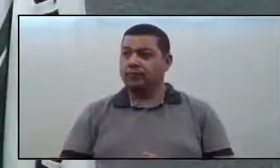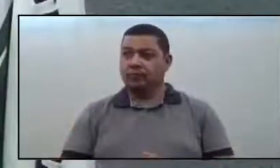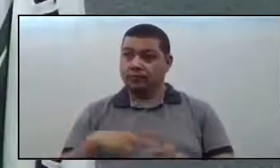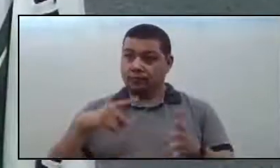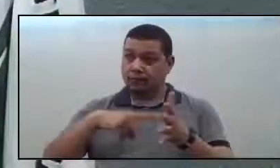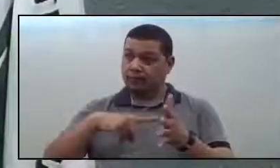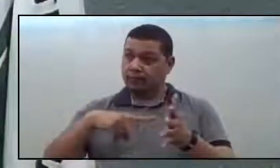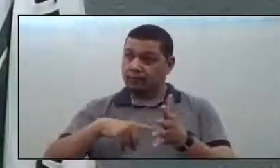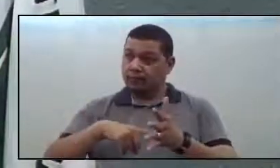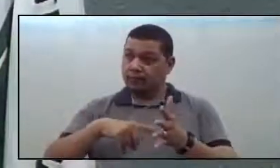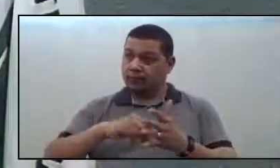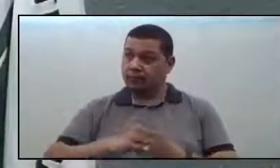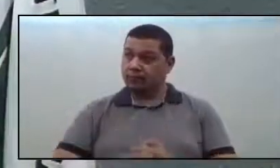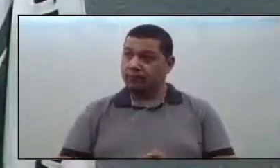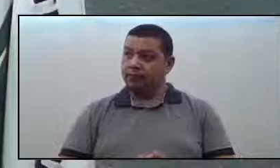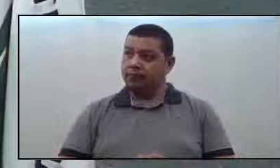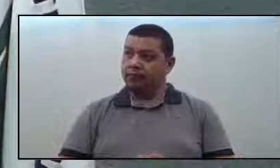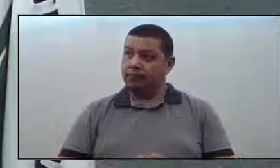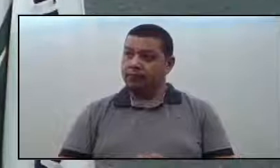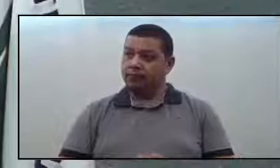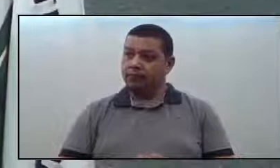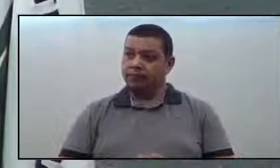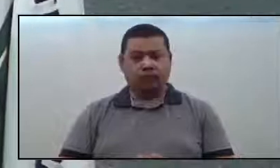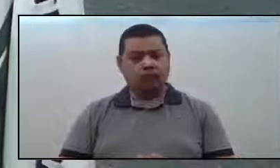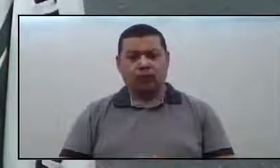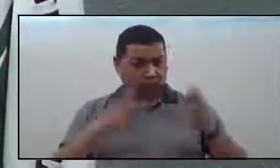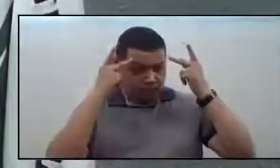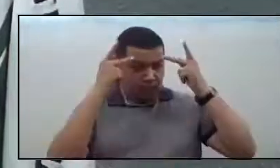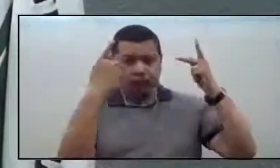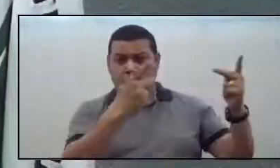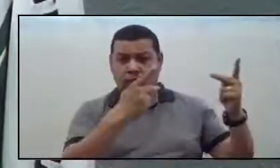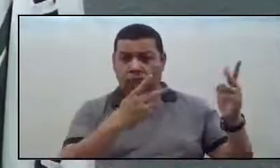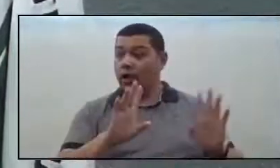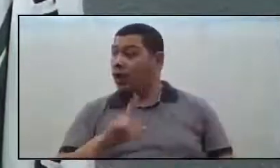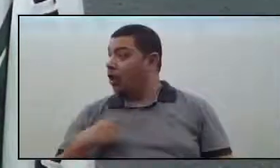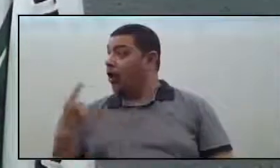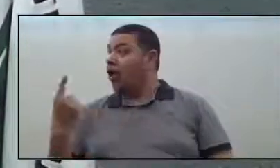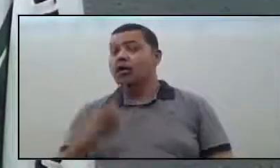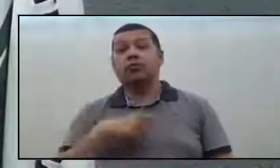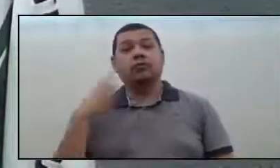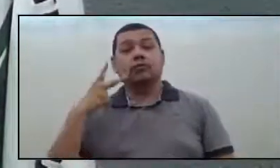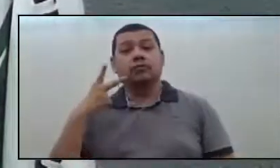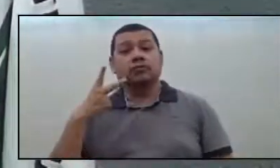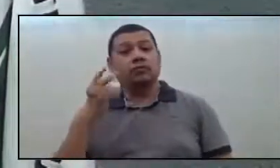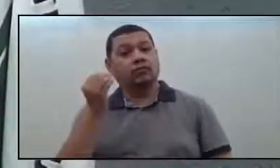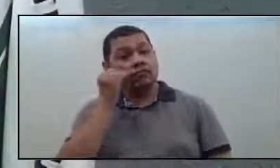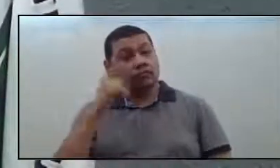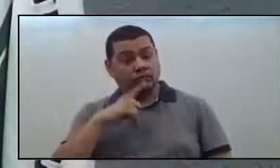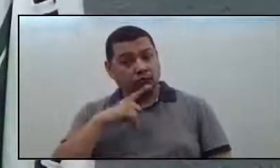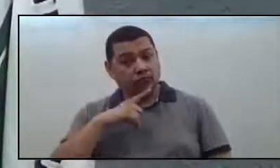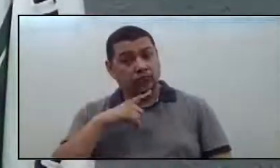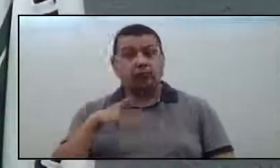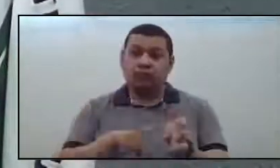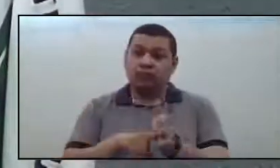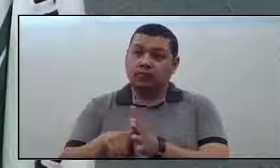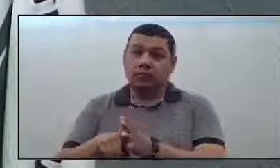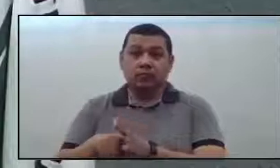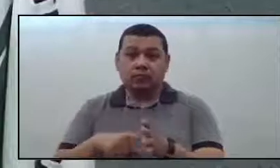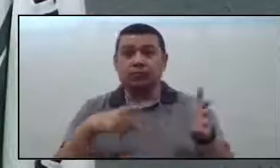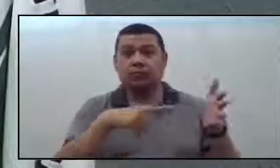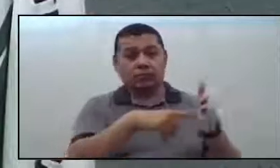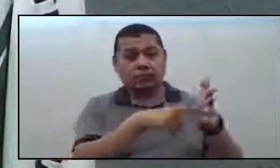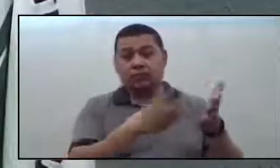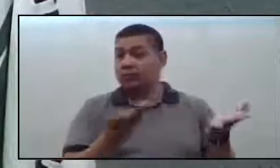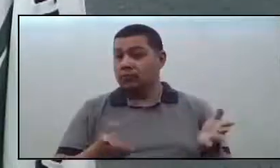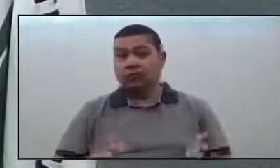denuncia, o problema é dele. Cabe a nós também olhar, analisar as denúncias.